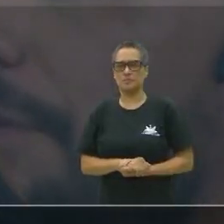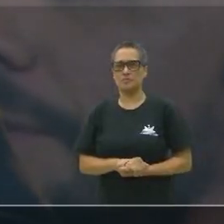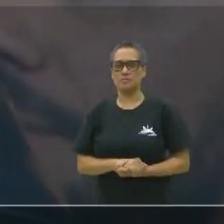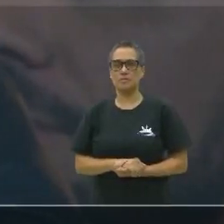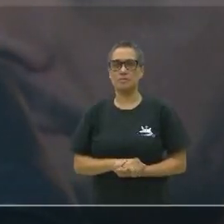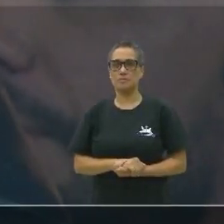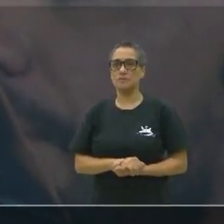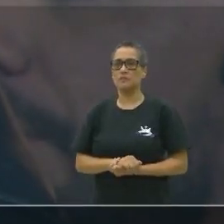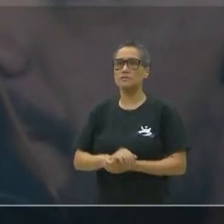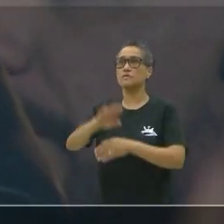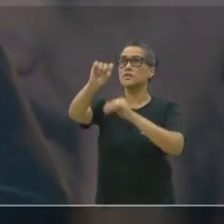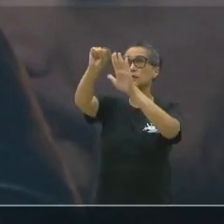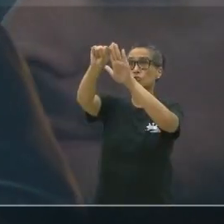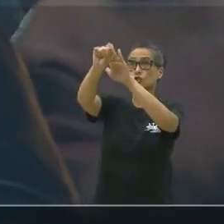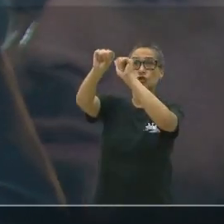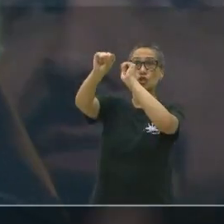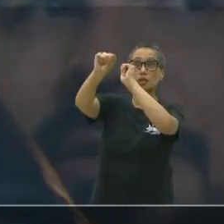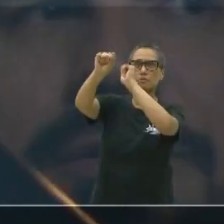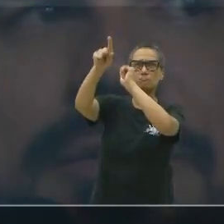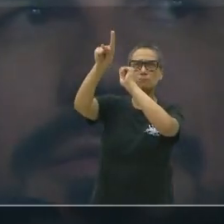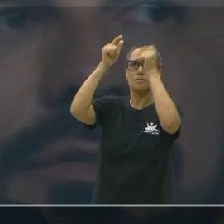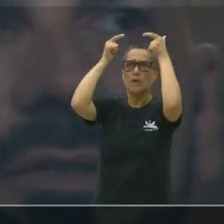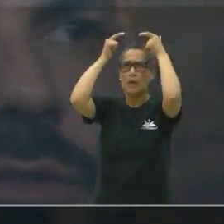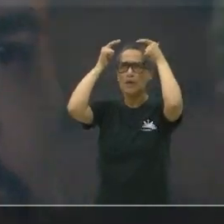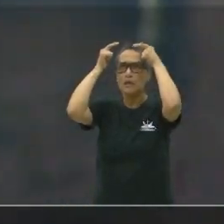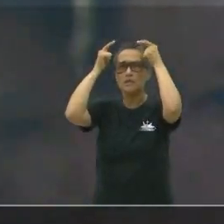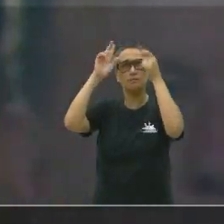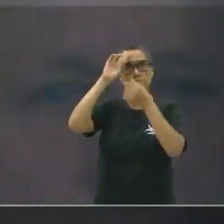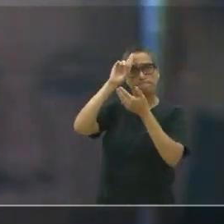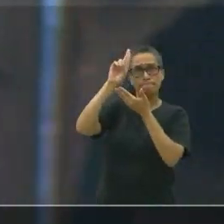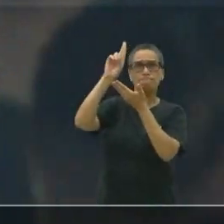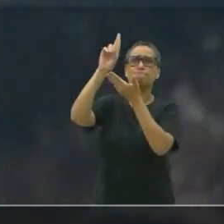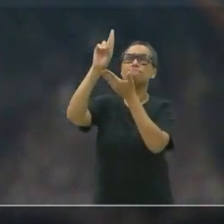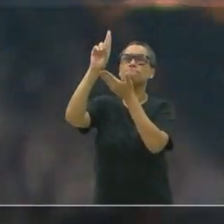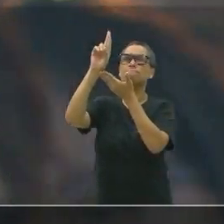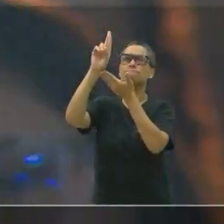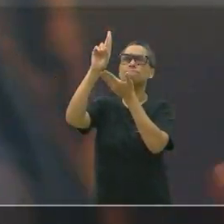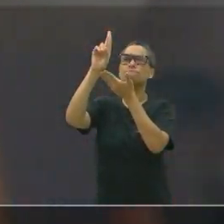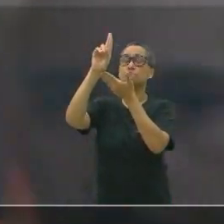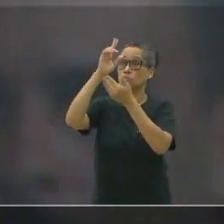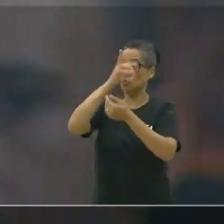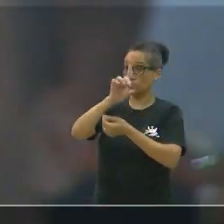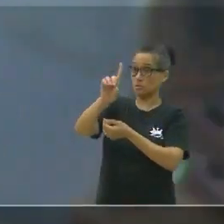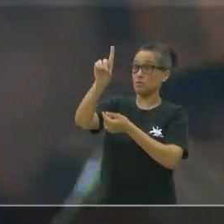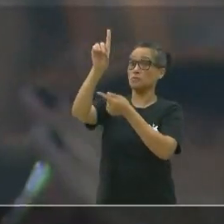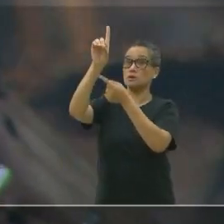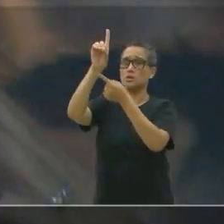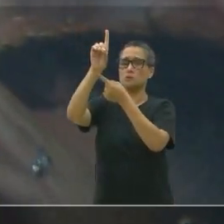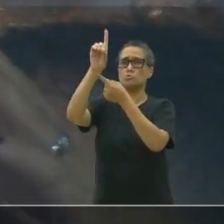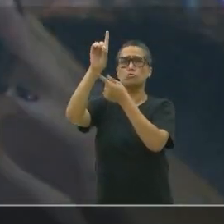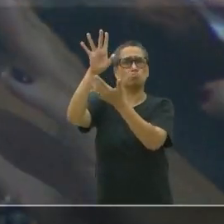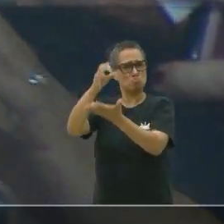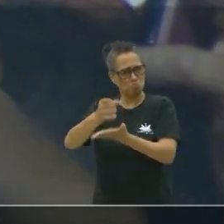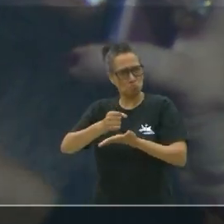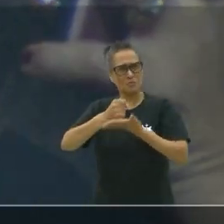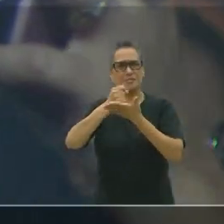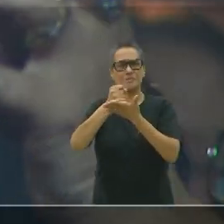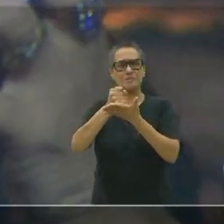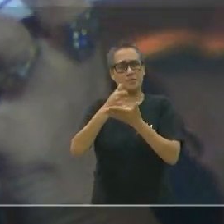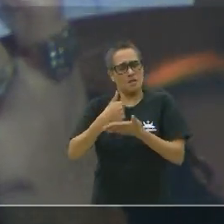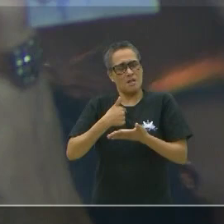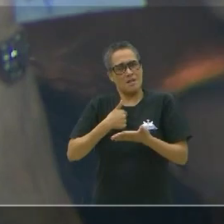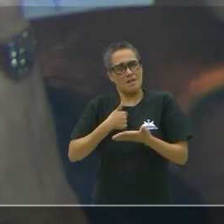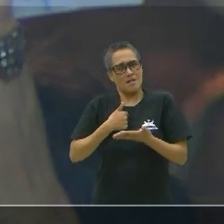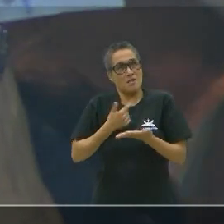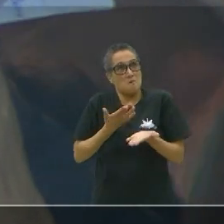Te chamam de rei ou de senhor, te chamam de Deus e Salvador, mas eu me atrevo